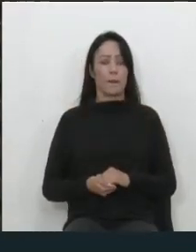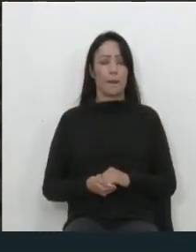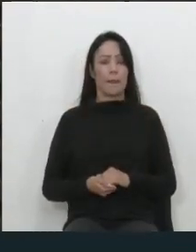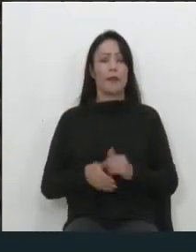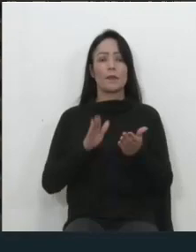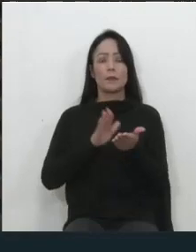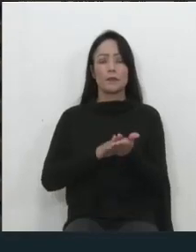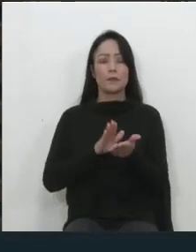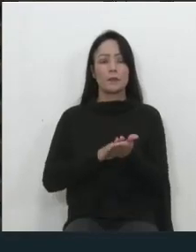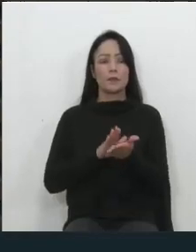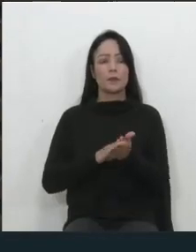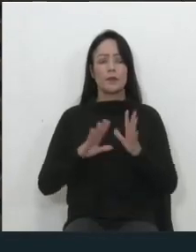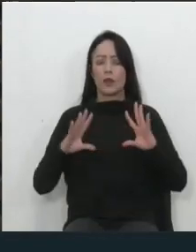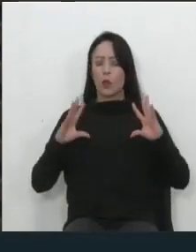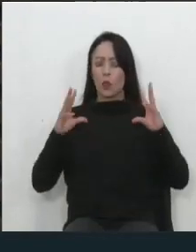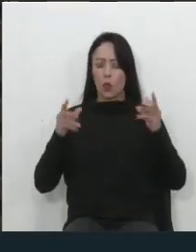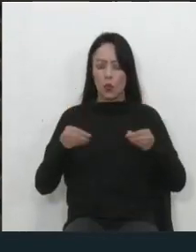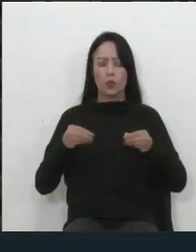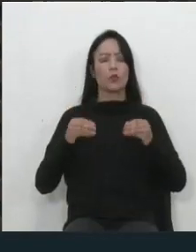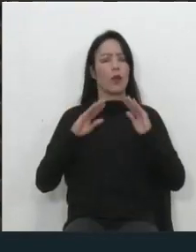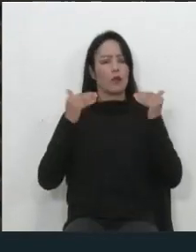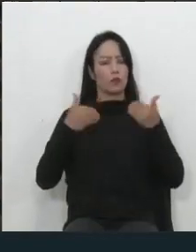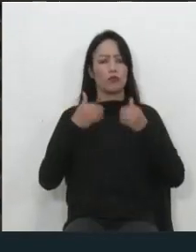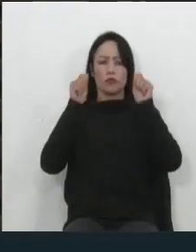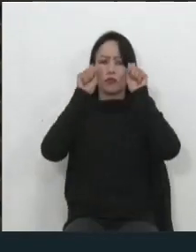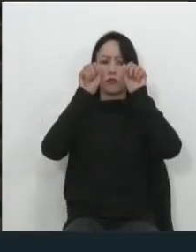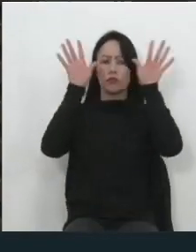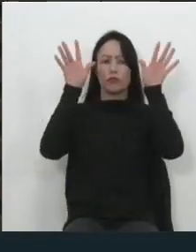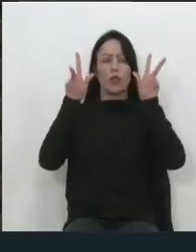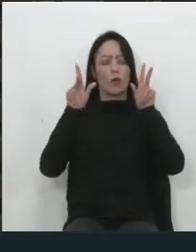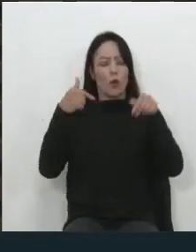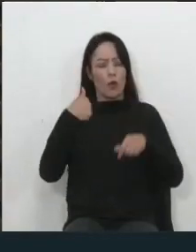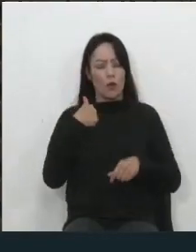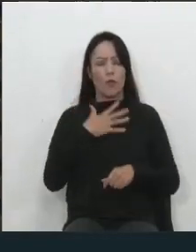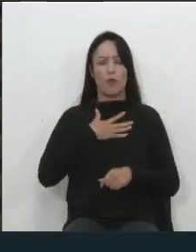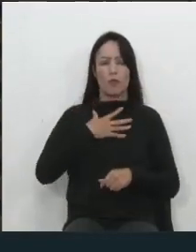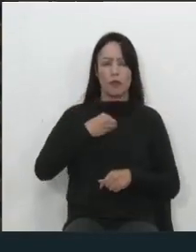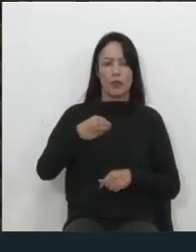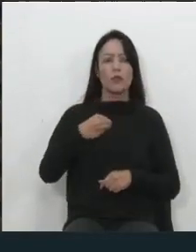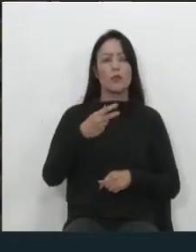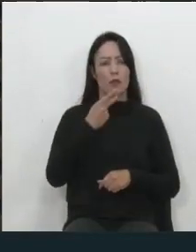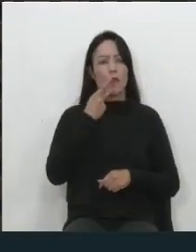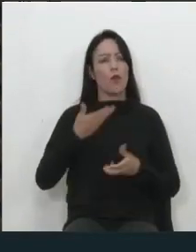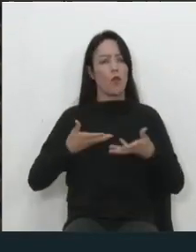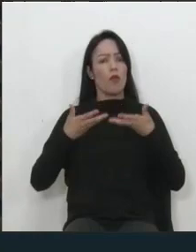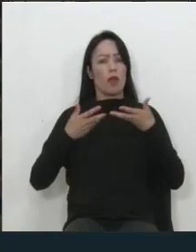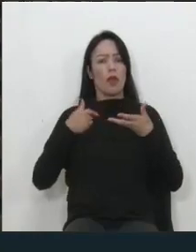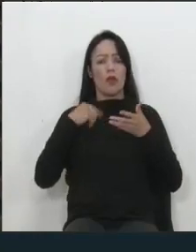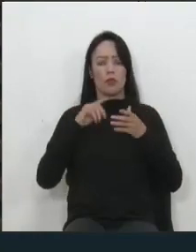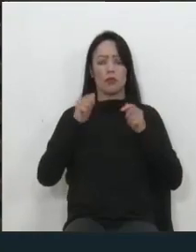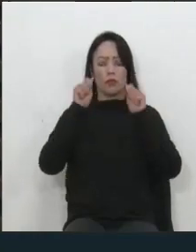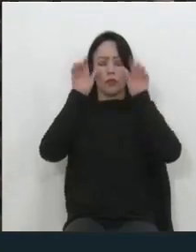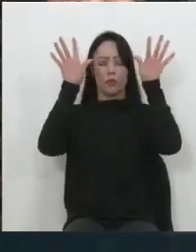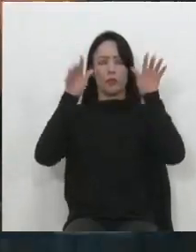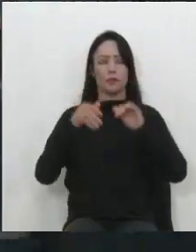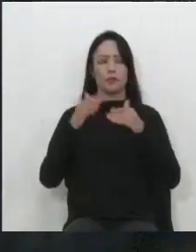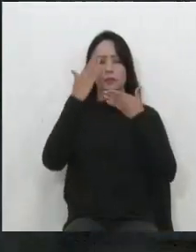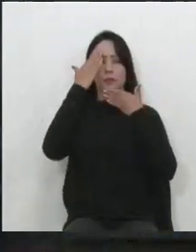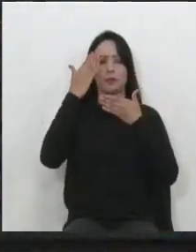Parabenizo a todos os autistas, assim como eu, como meu filho, que tem muito orgulho de dizer eu sou autista.